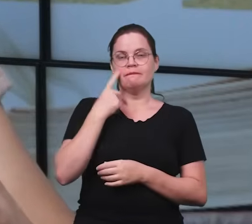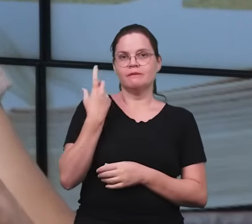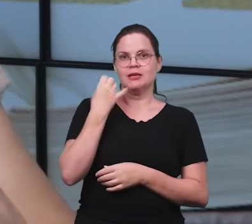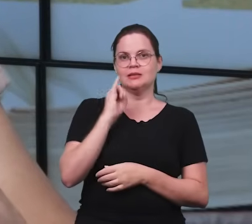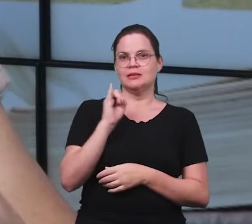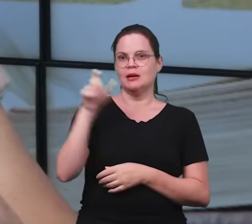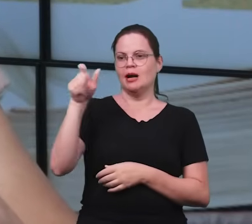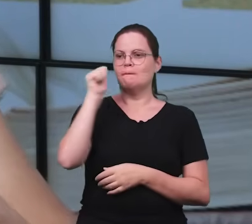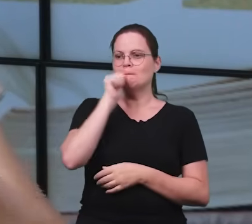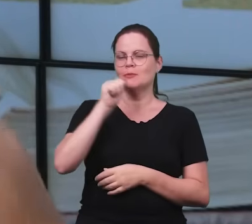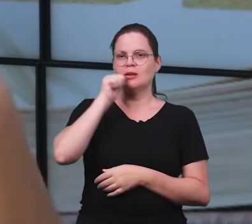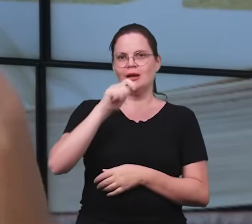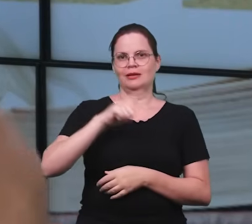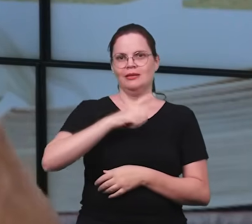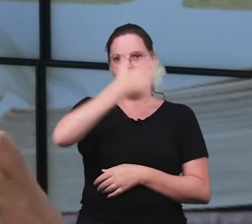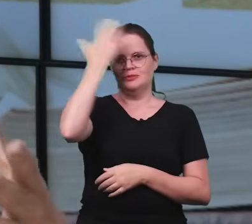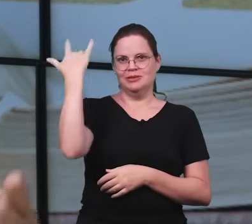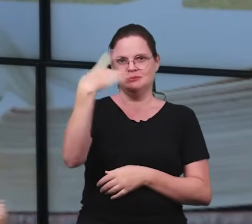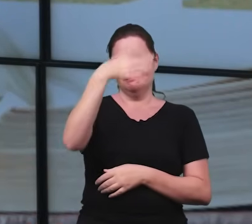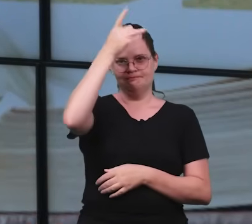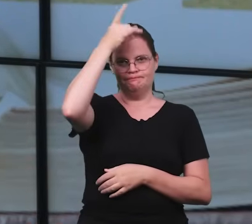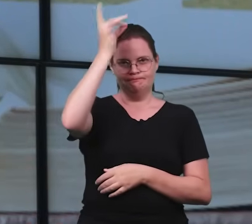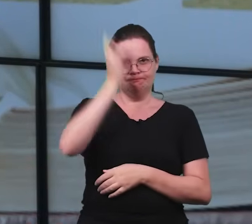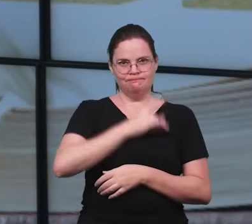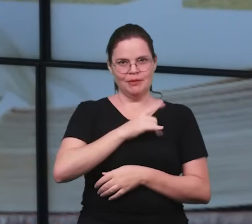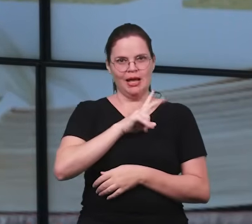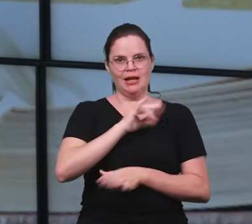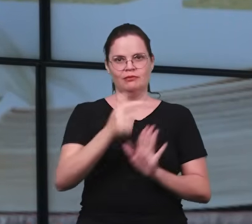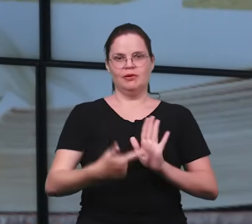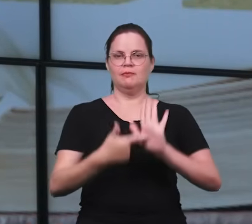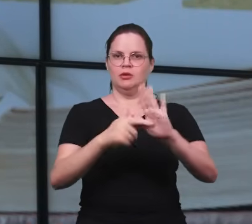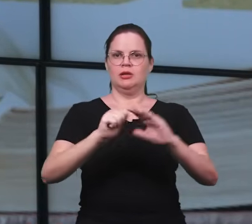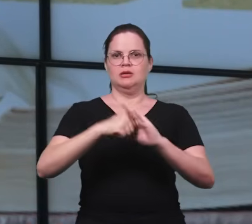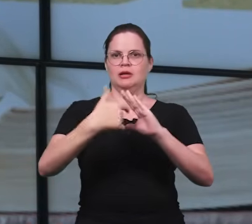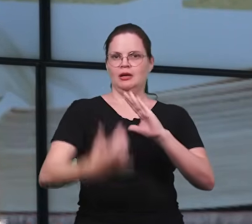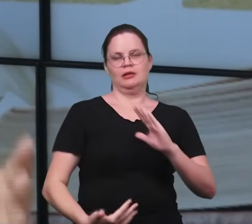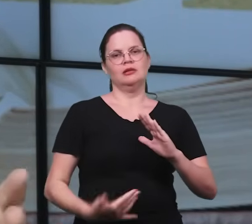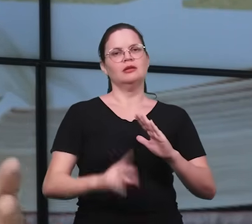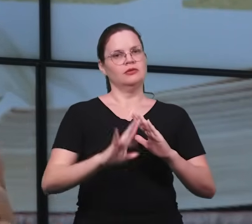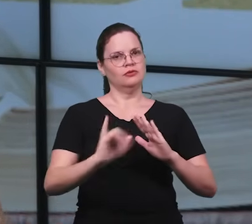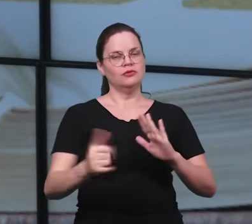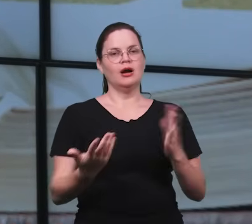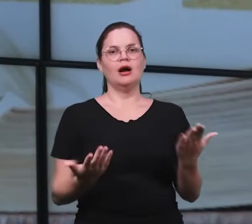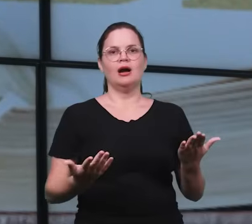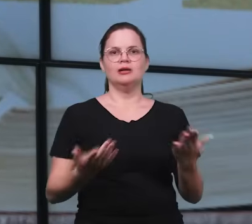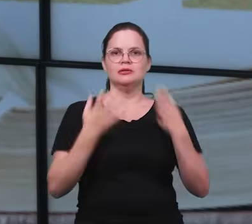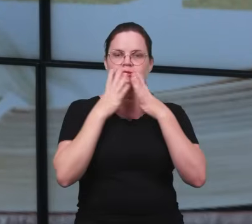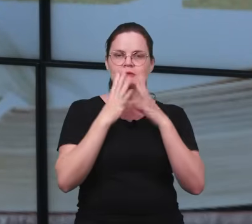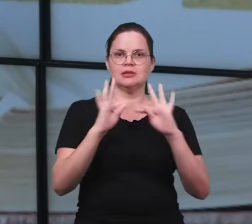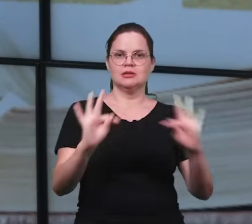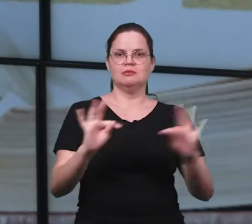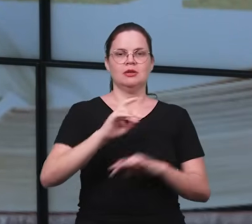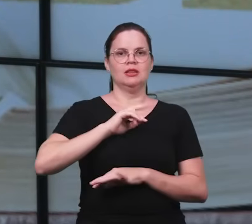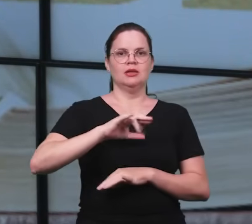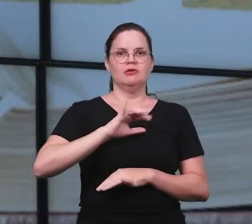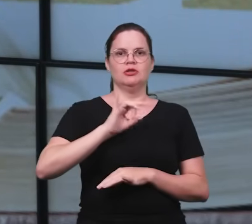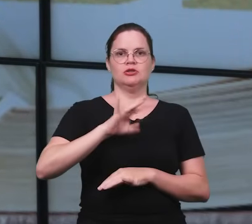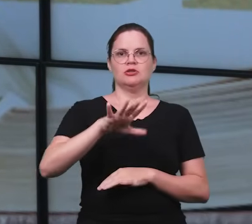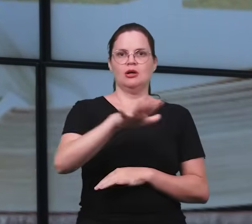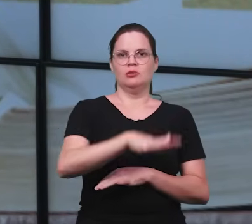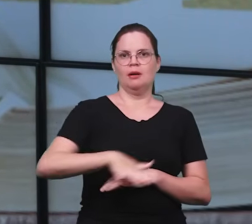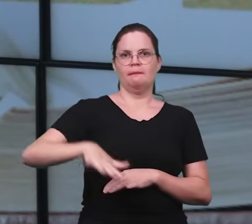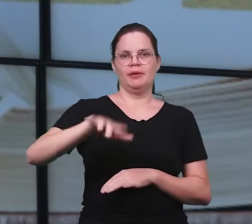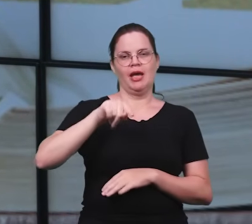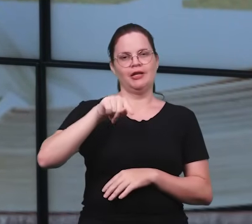Santo estiver, ela vai transmitir essas características. Não é só num ambiente